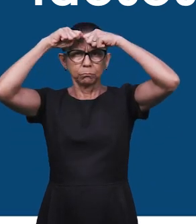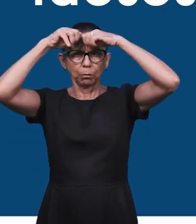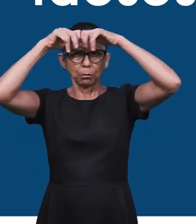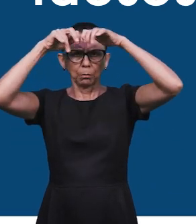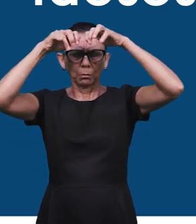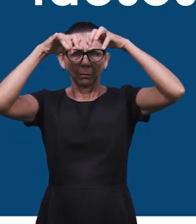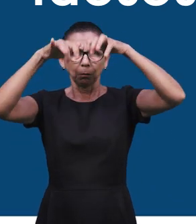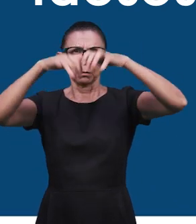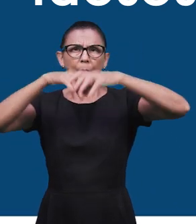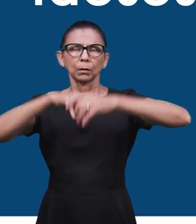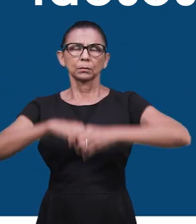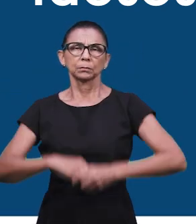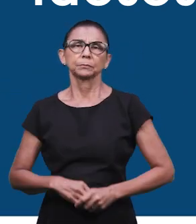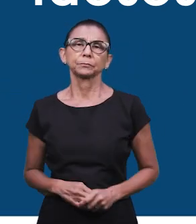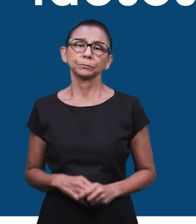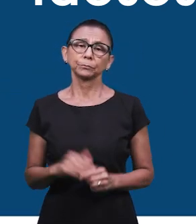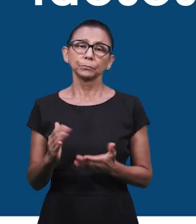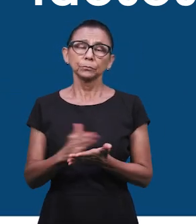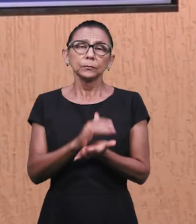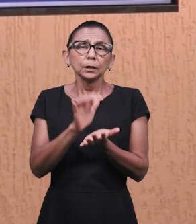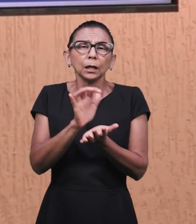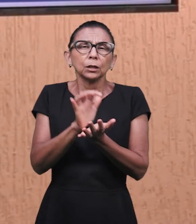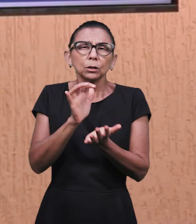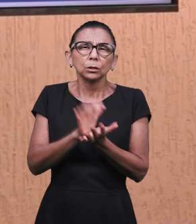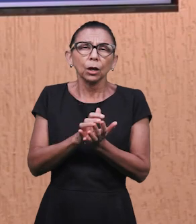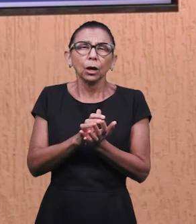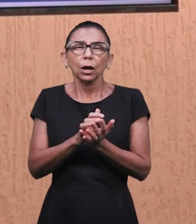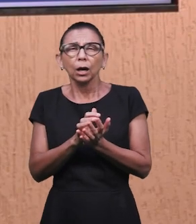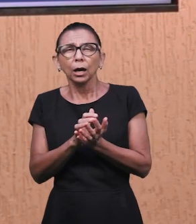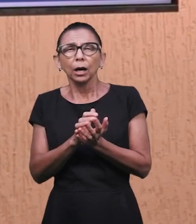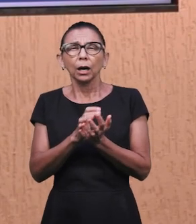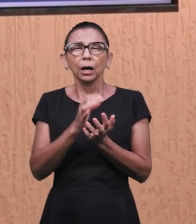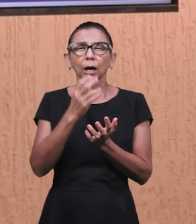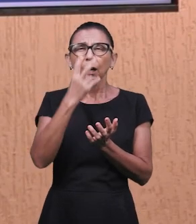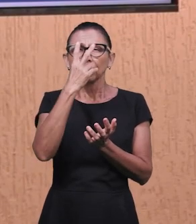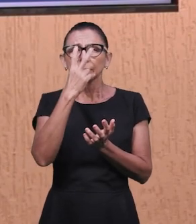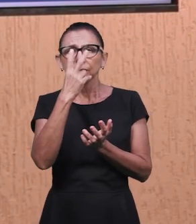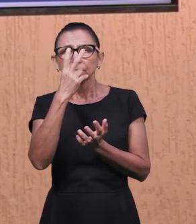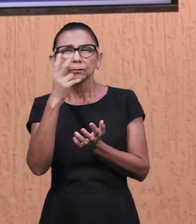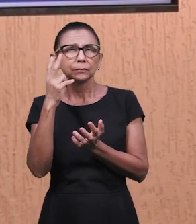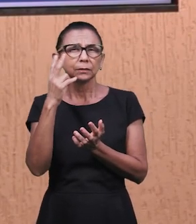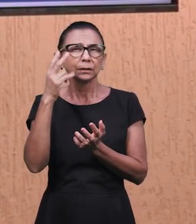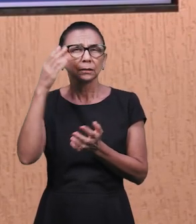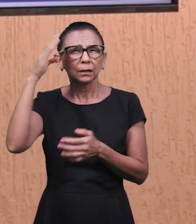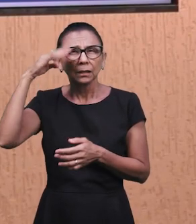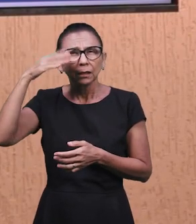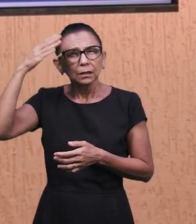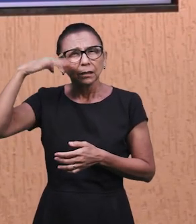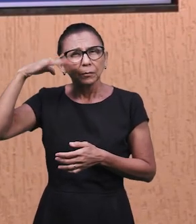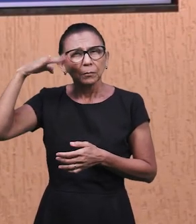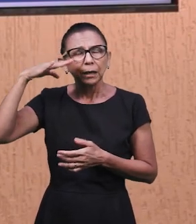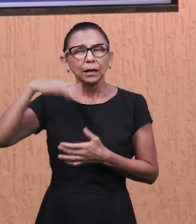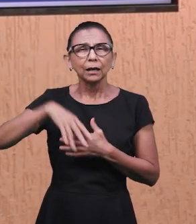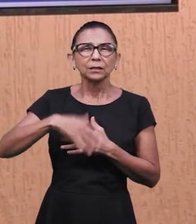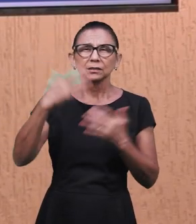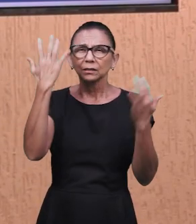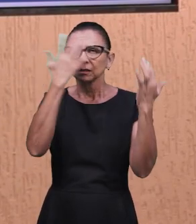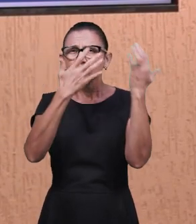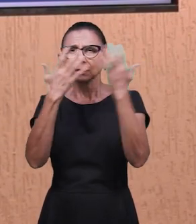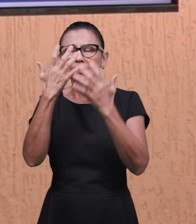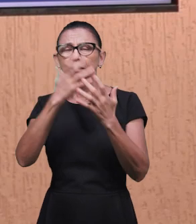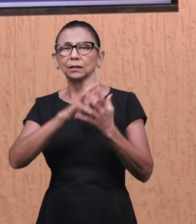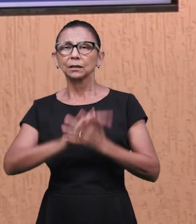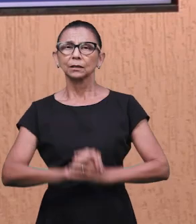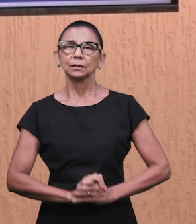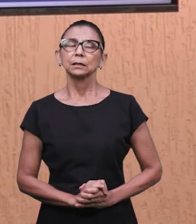alguns idosos que já têm algum comprometimento na compreensão, ou na audição, ou na visão. Nós podemos fazer classes